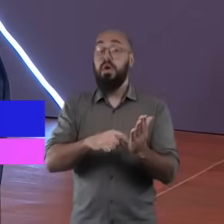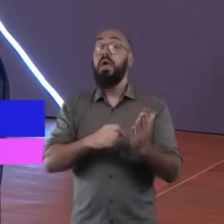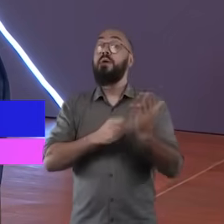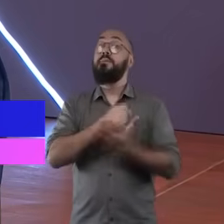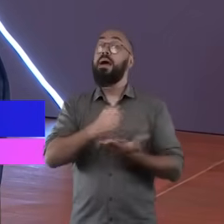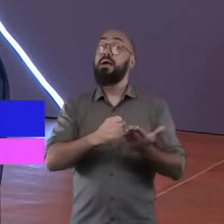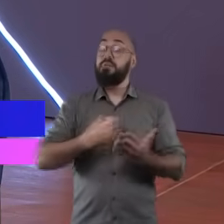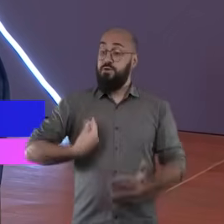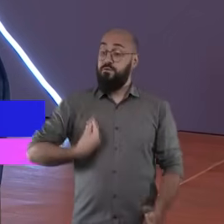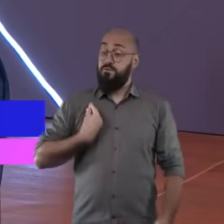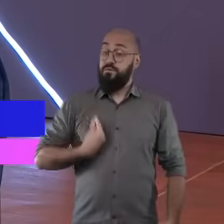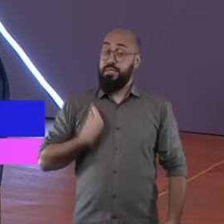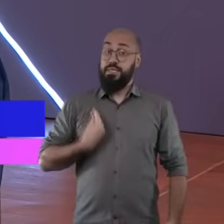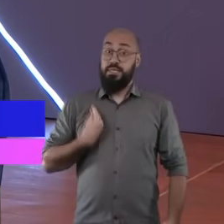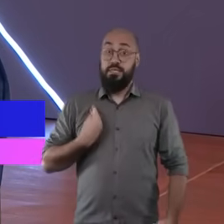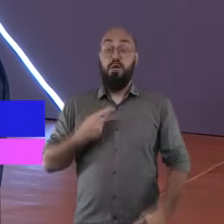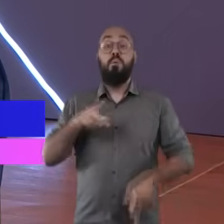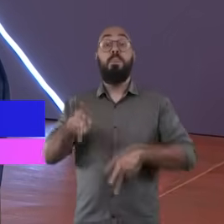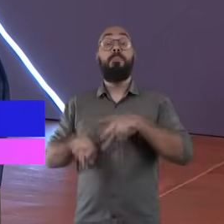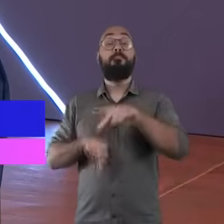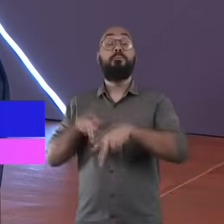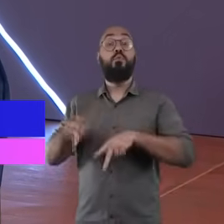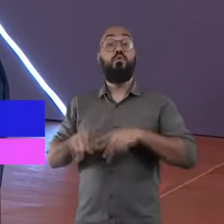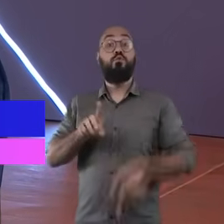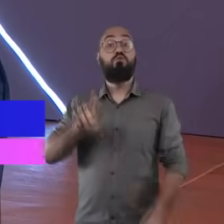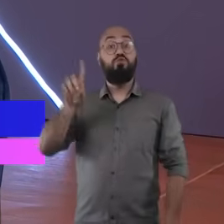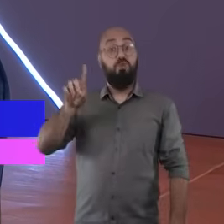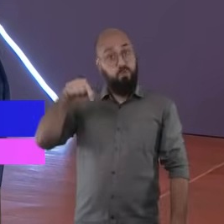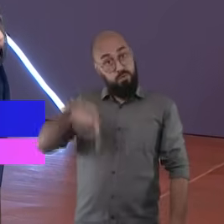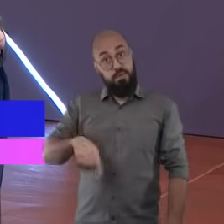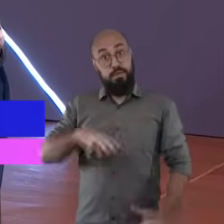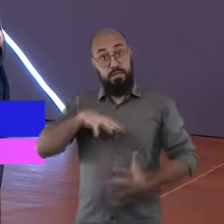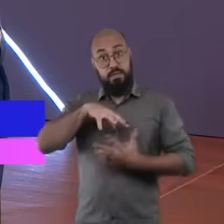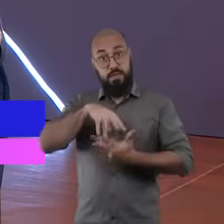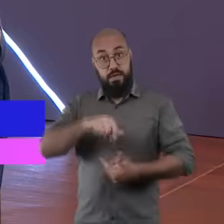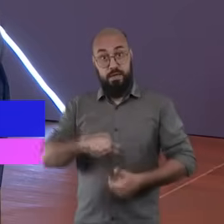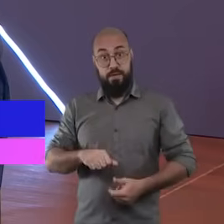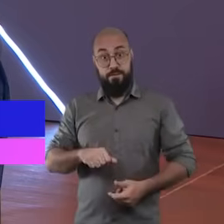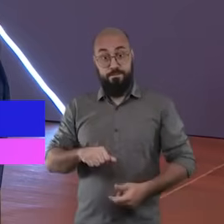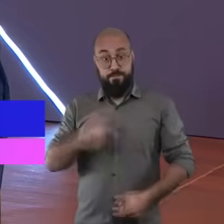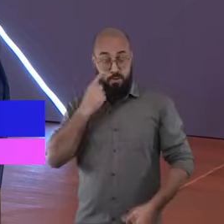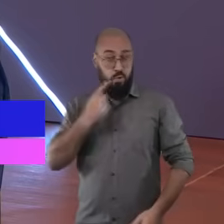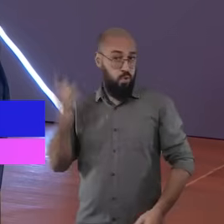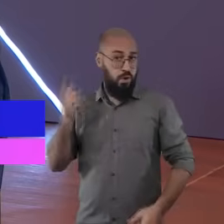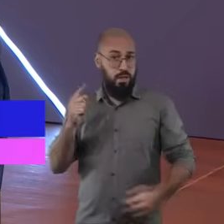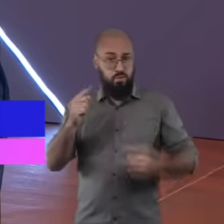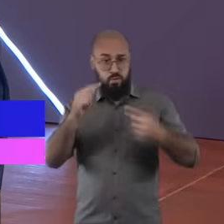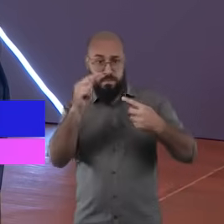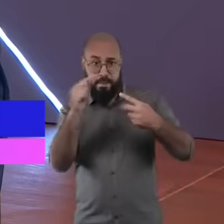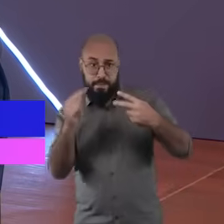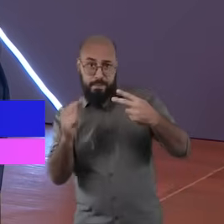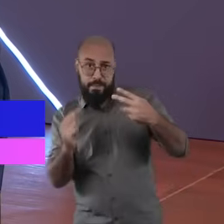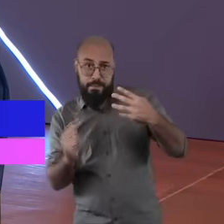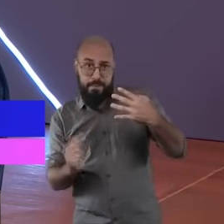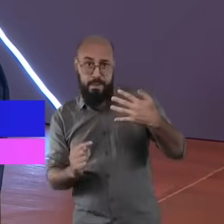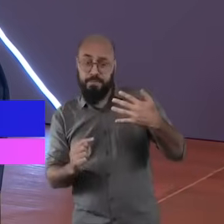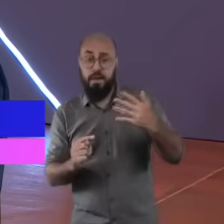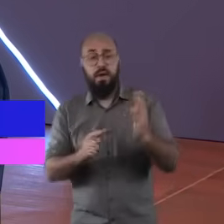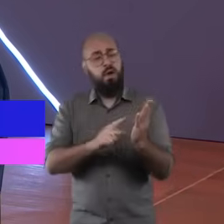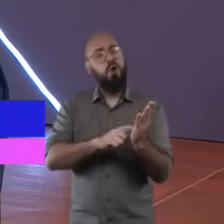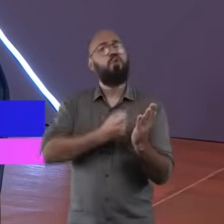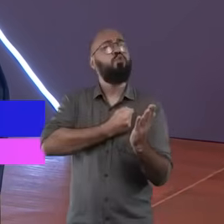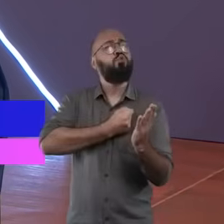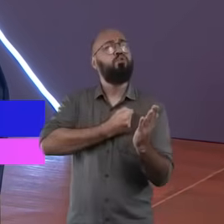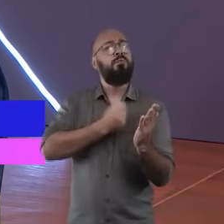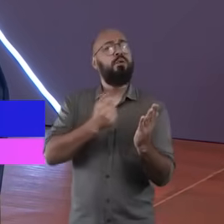a nossa existência como povo de Deus aqui na Terra. Olhando aqui no índice, o guia